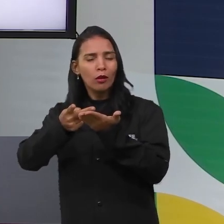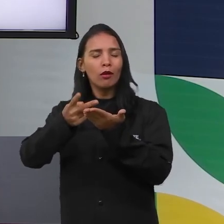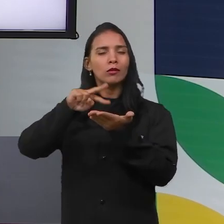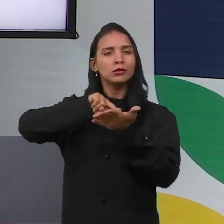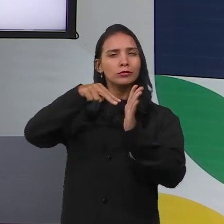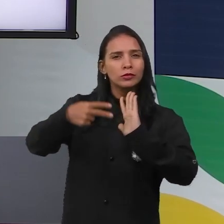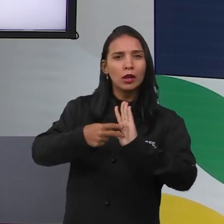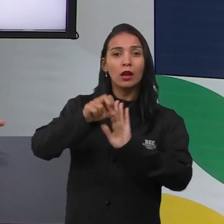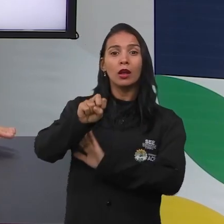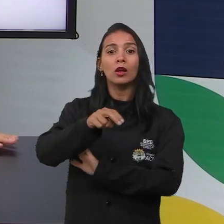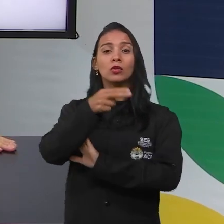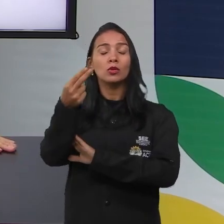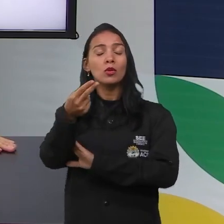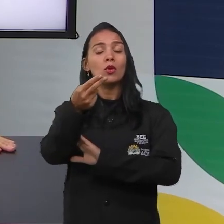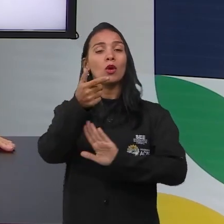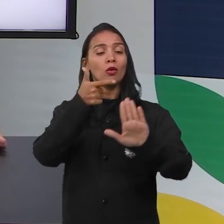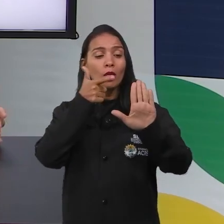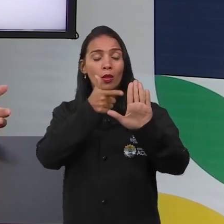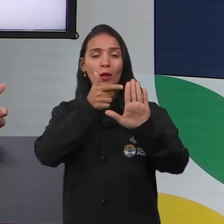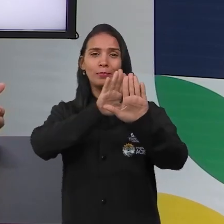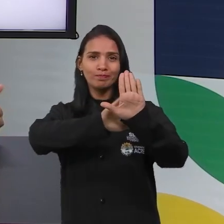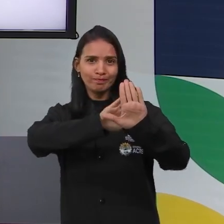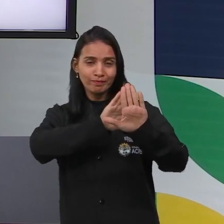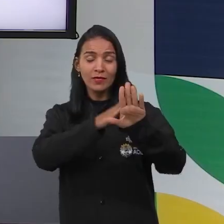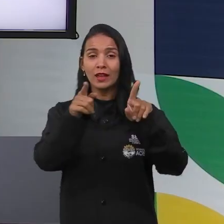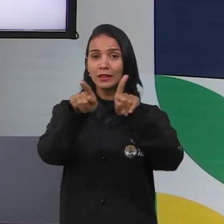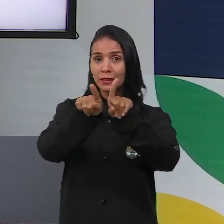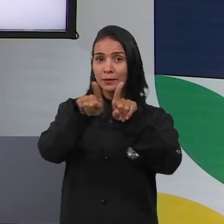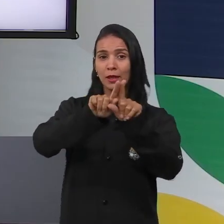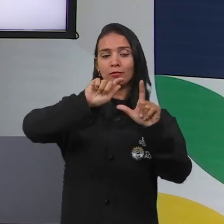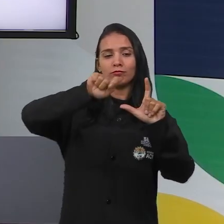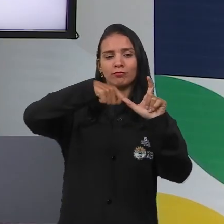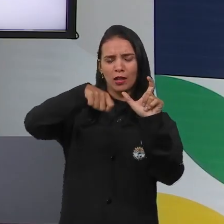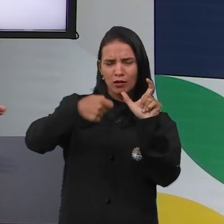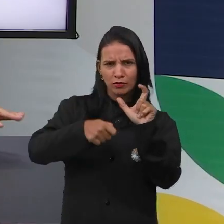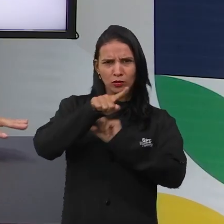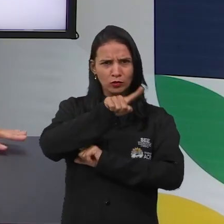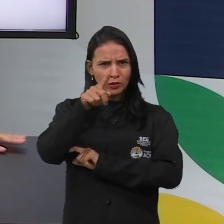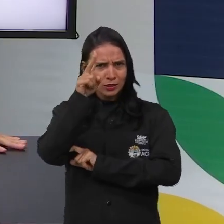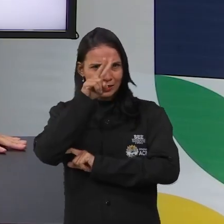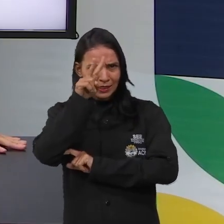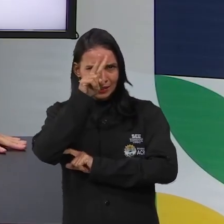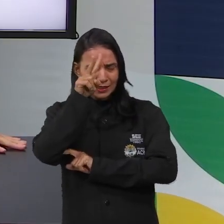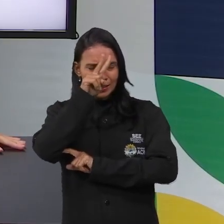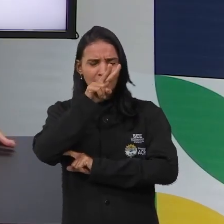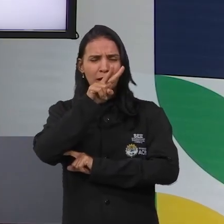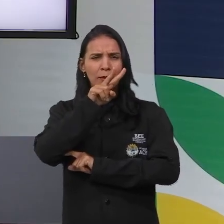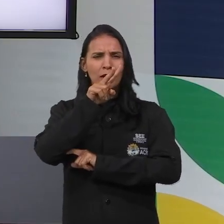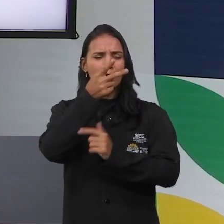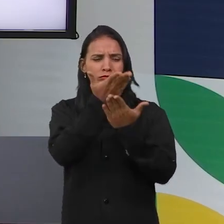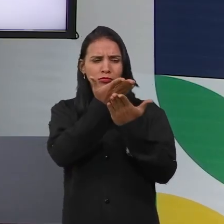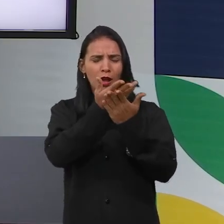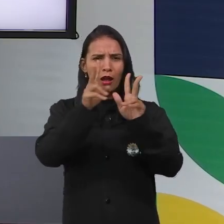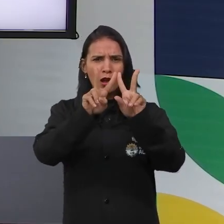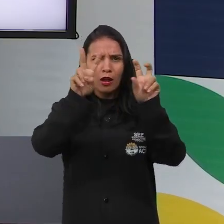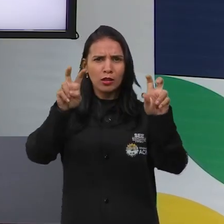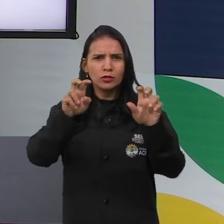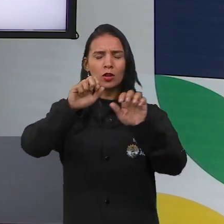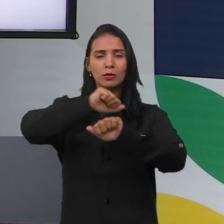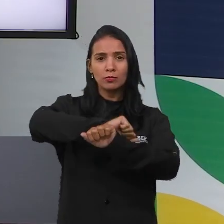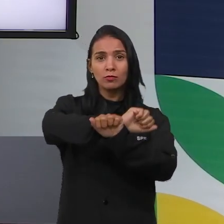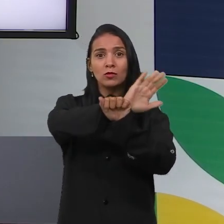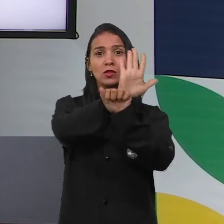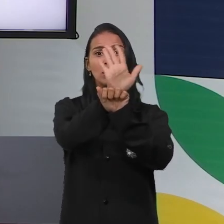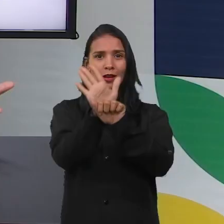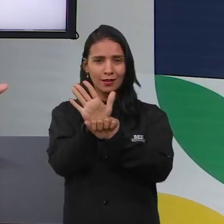que seria a ironia. Vocês lembram da nossa aula sobre figuras de linguagens, que nós